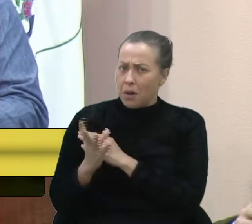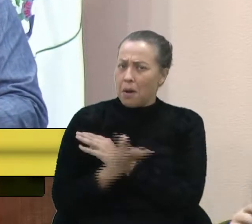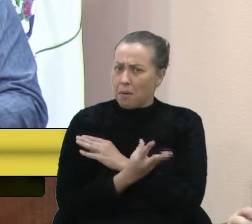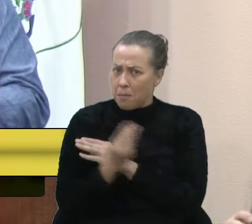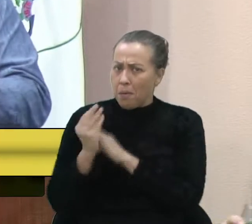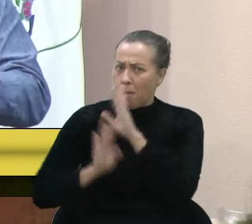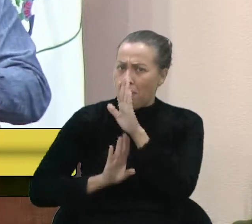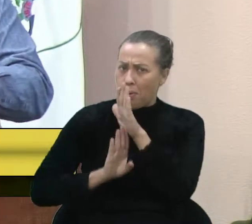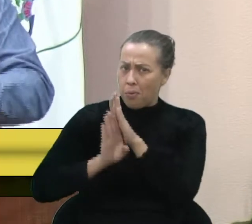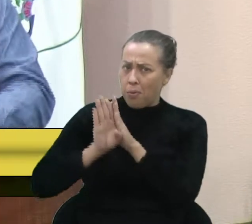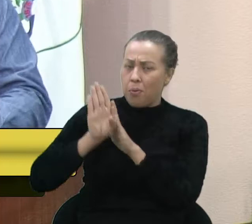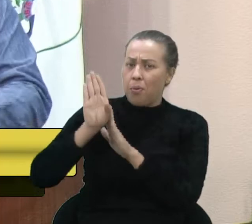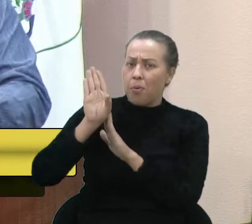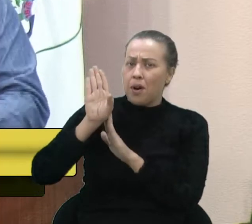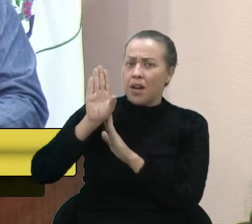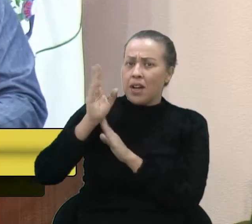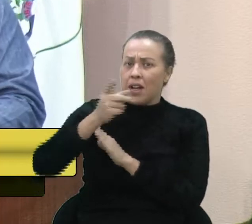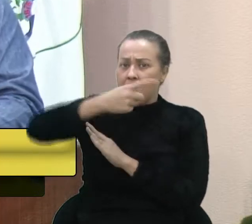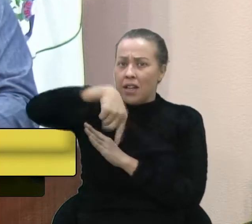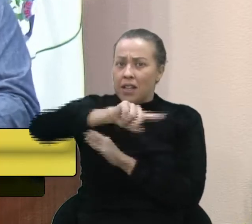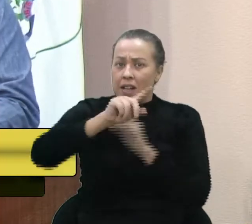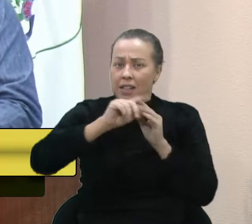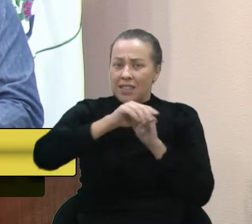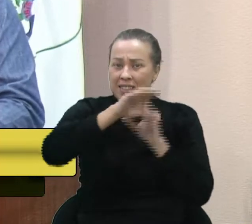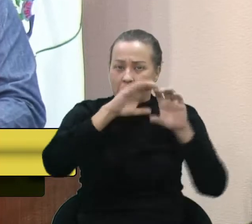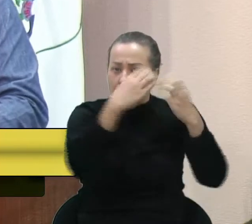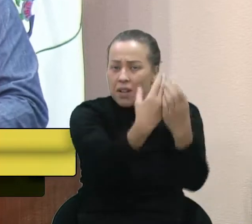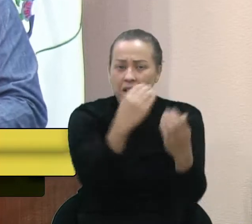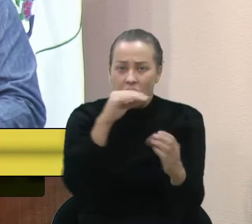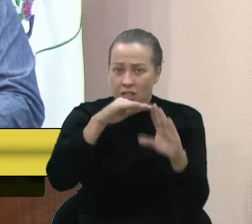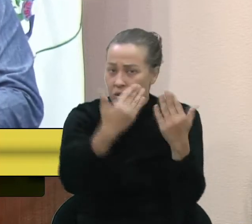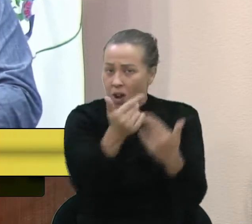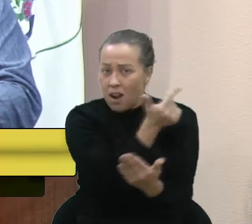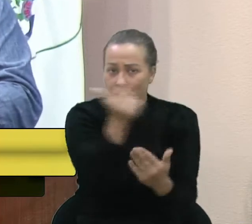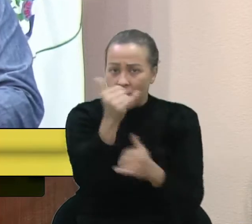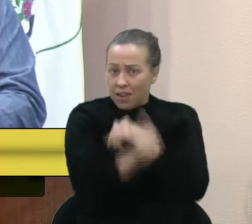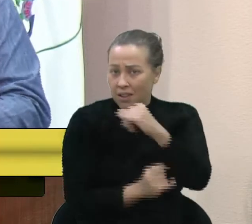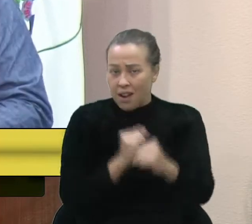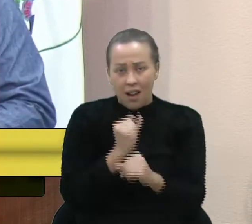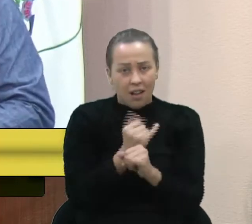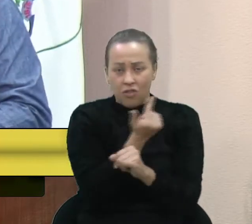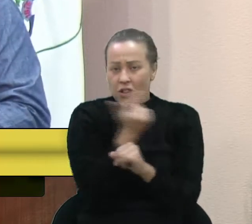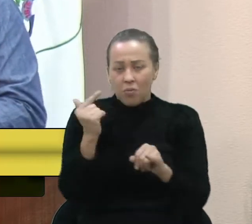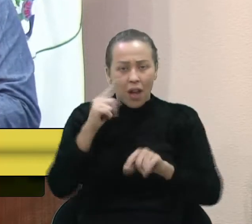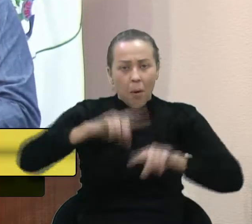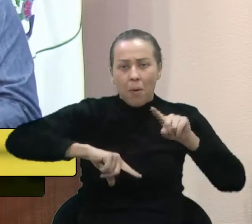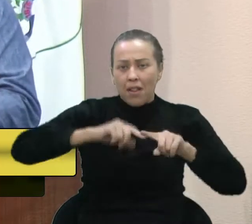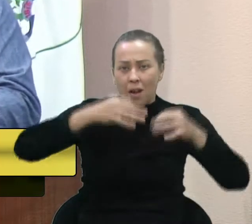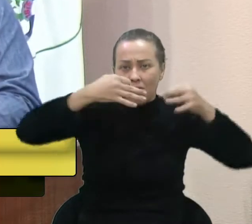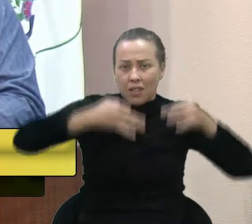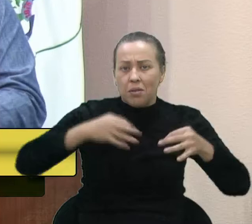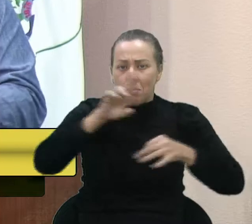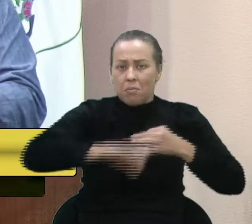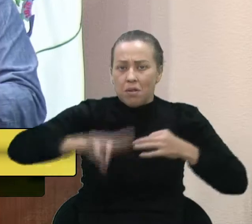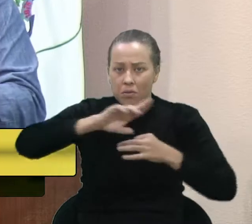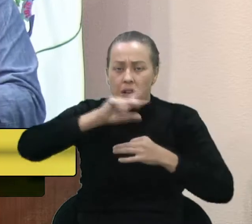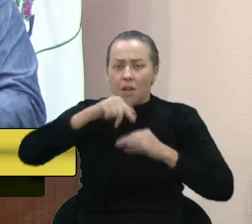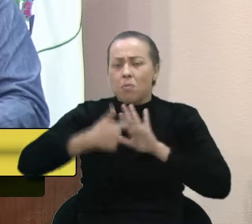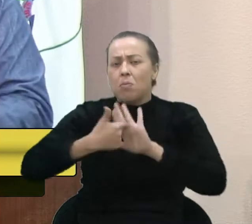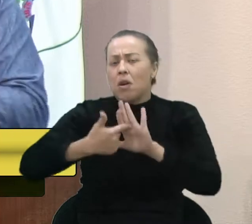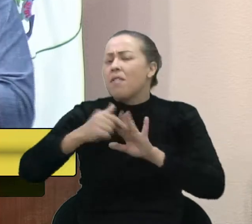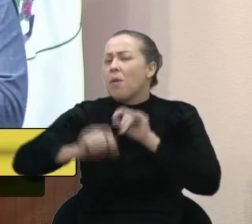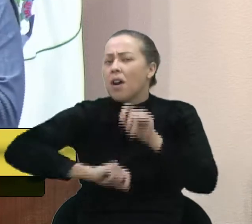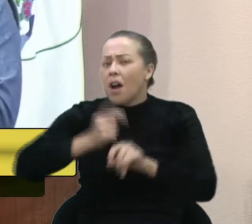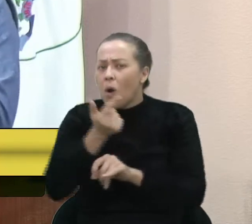elevado de pessoas da comunidade escolar não tem acesso, né, não tem equipamentos. E isso demonstra um